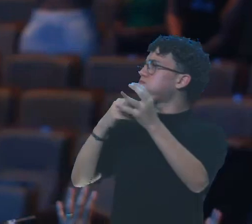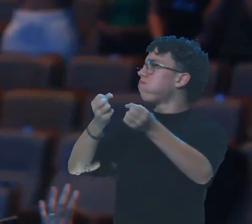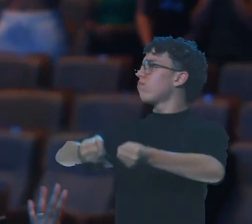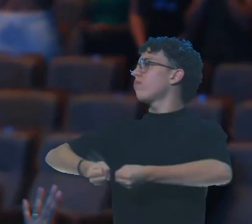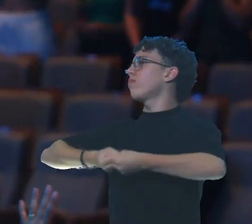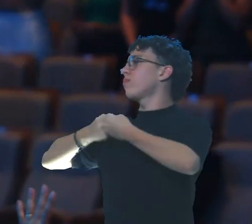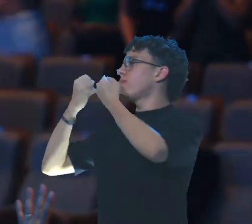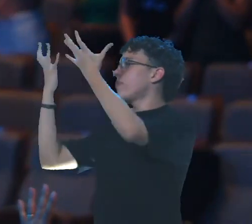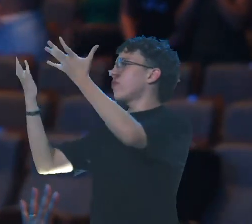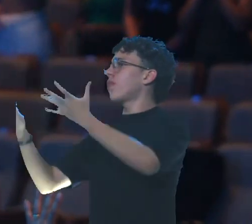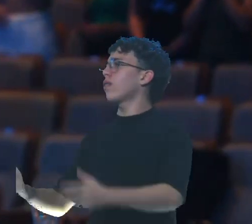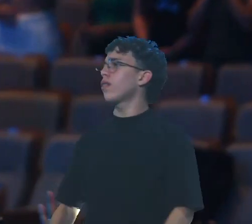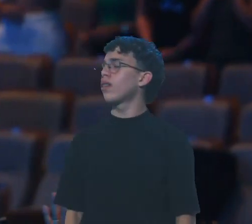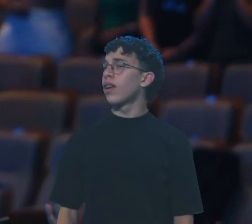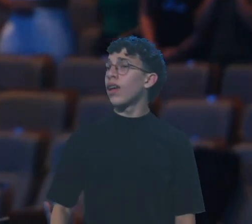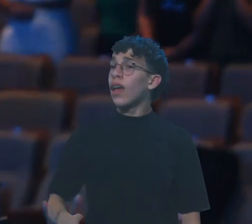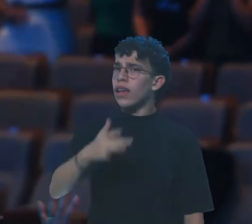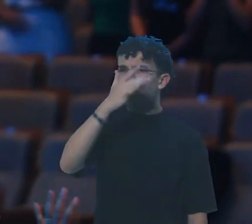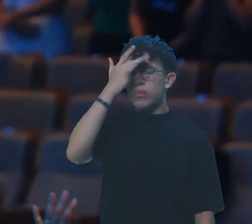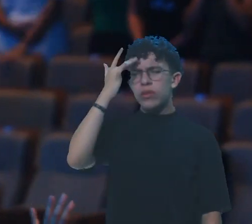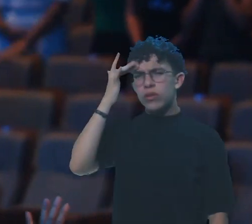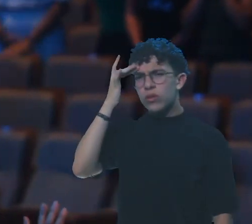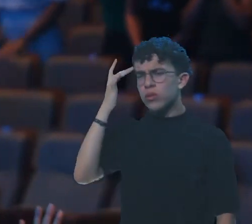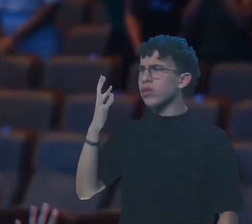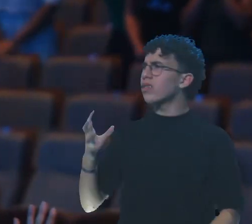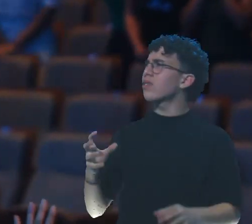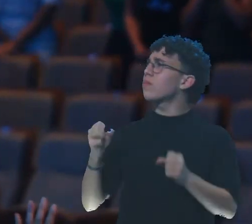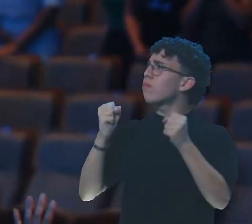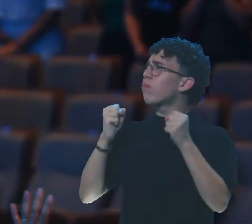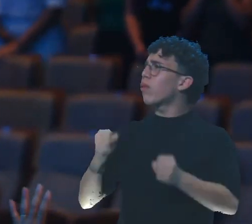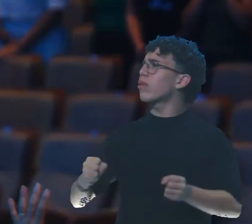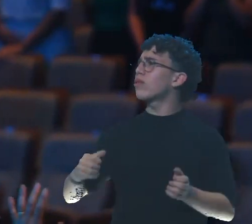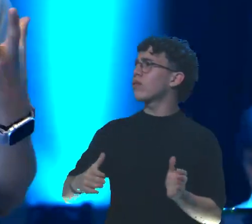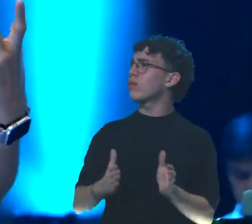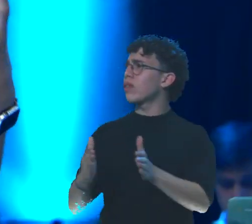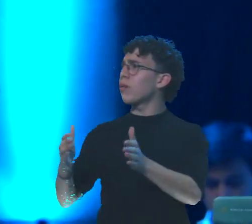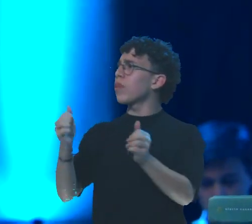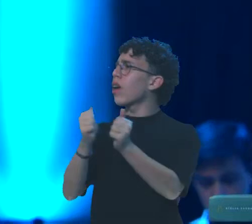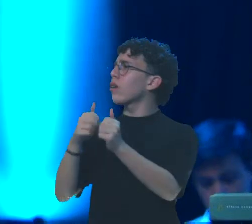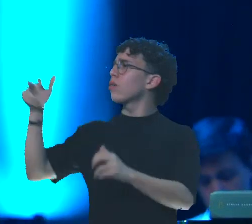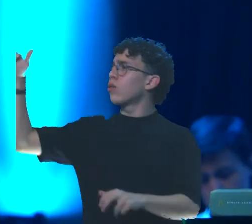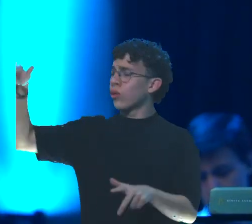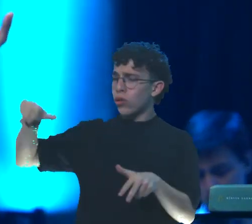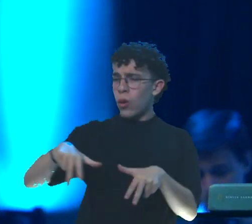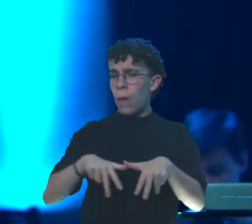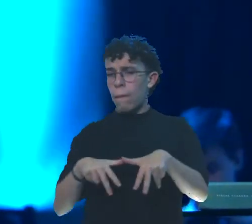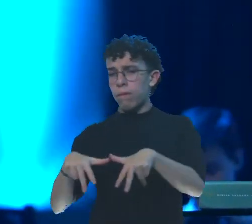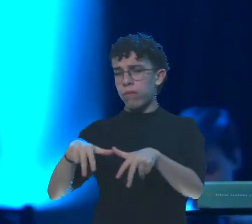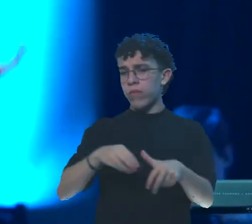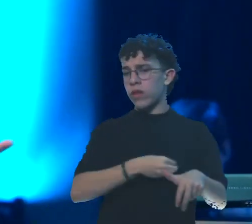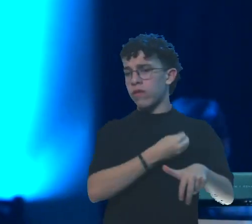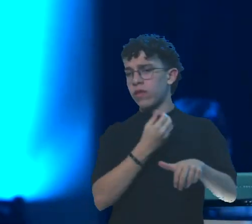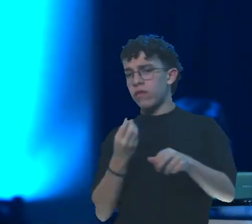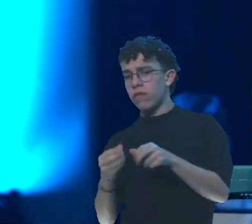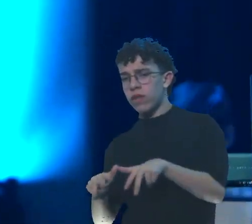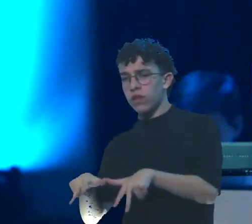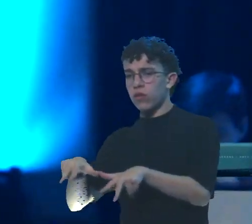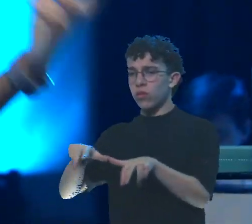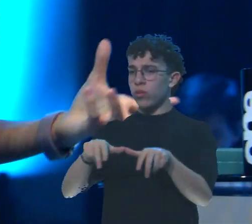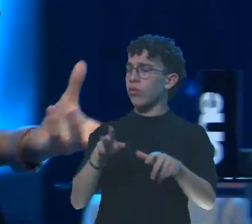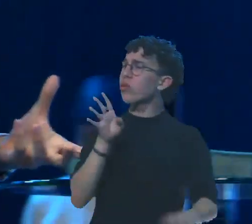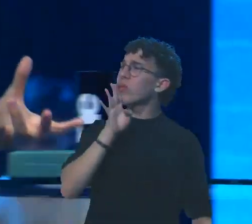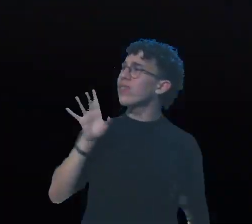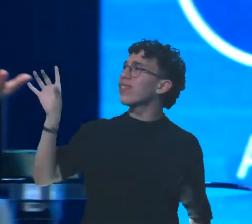para o Senhor, Deus. Que essas pessoas possam começar uma caminhada, Deus, onde elas conhecem um Deus amoroso, um